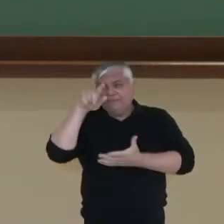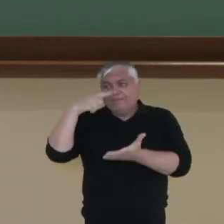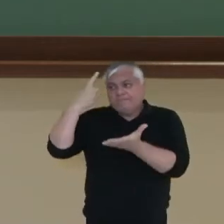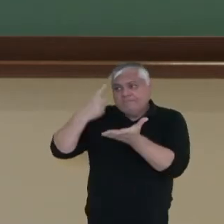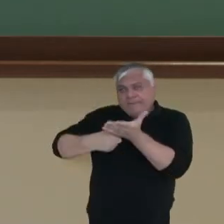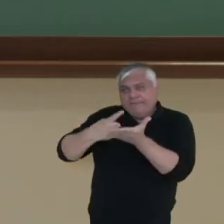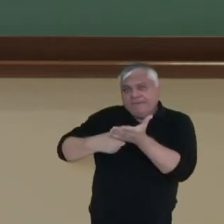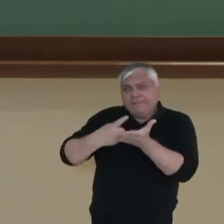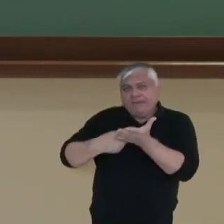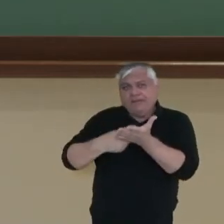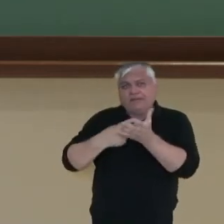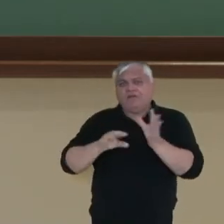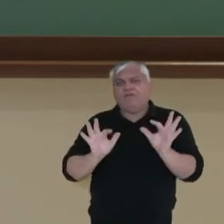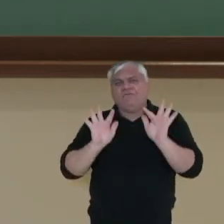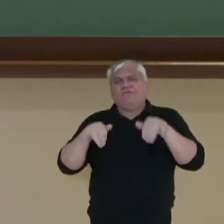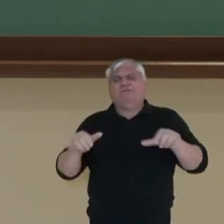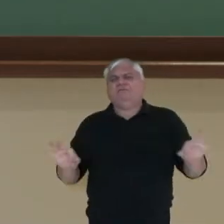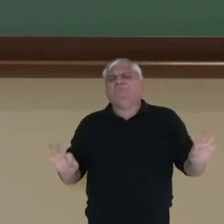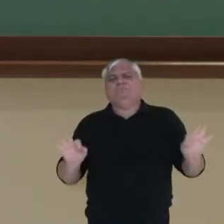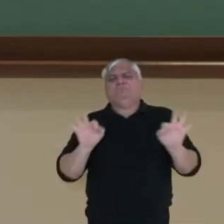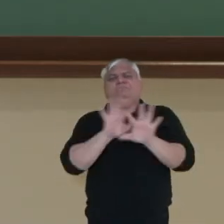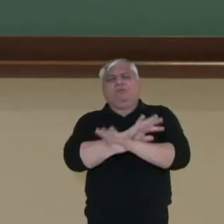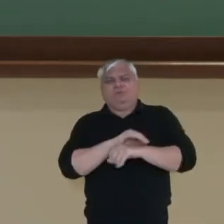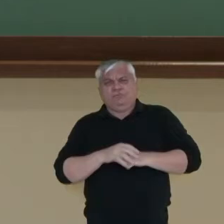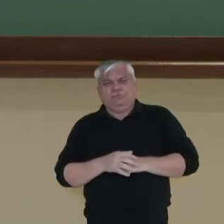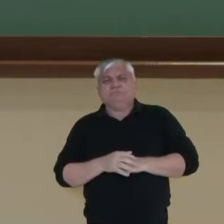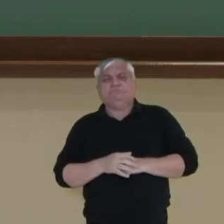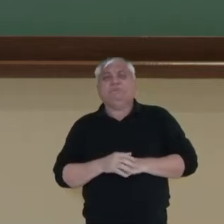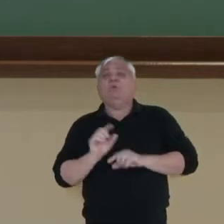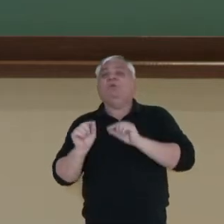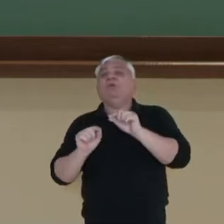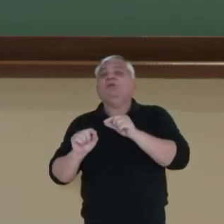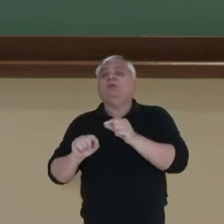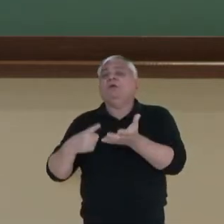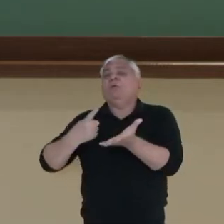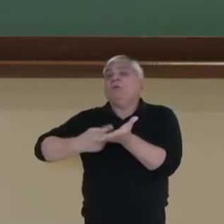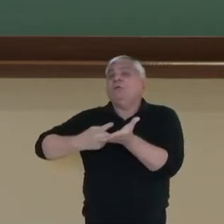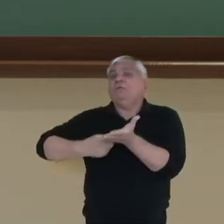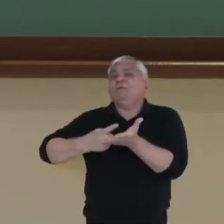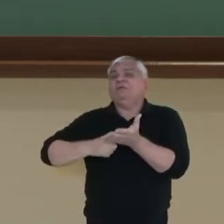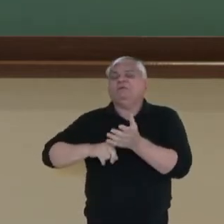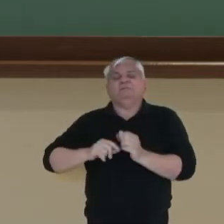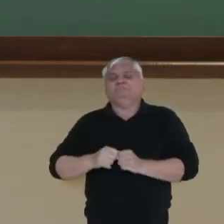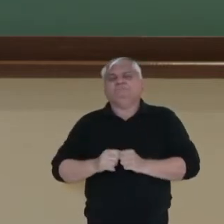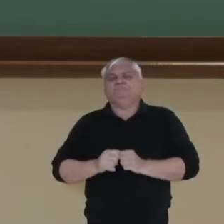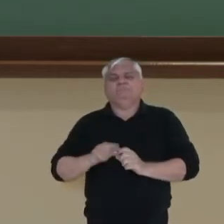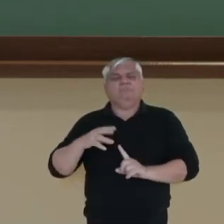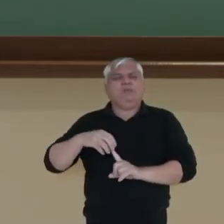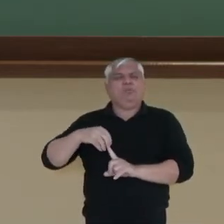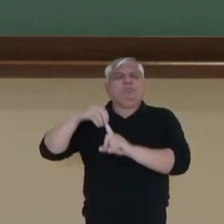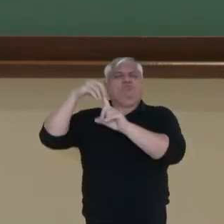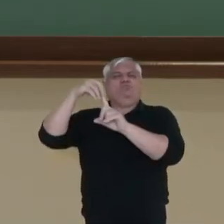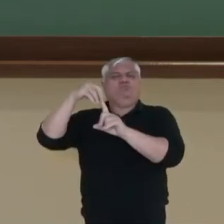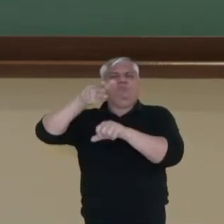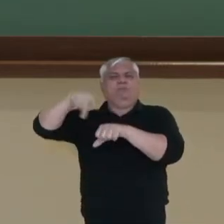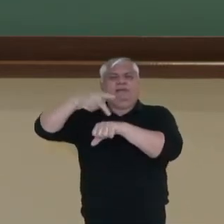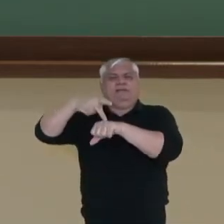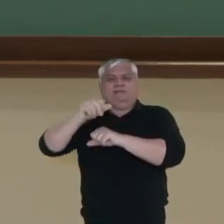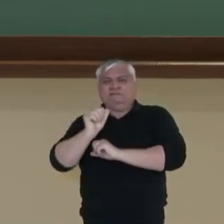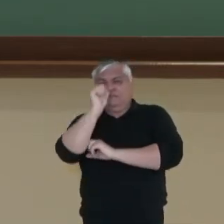do colonialismo. E aí as negociações eram uma única Índia unificada, independente